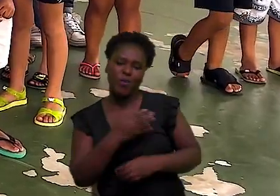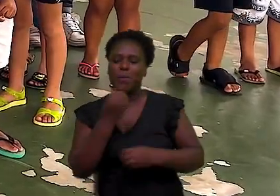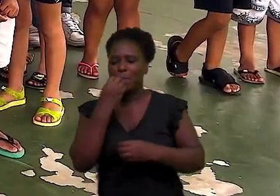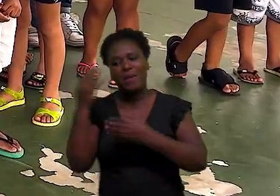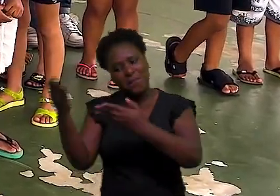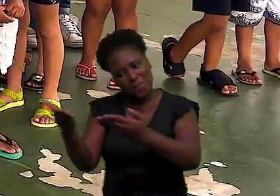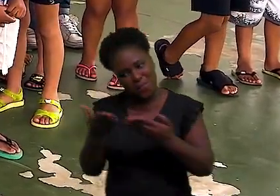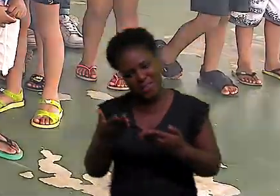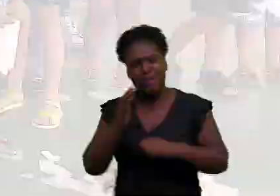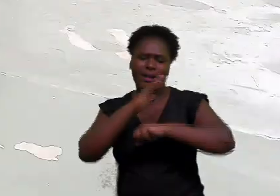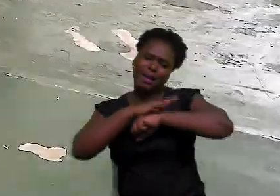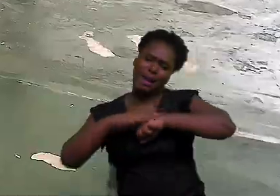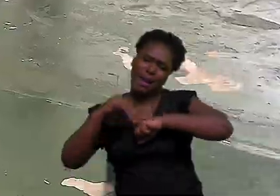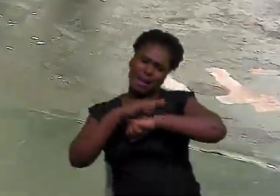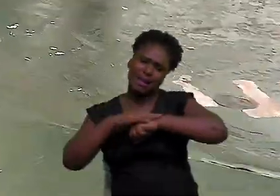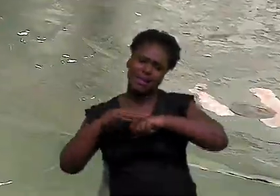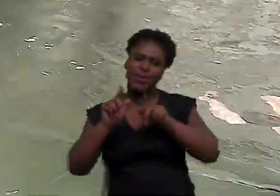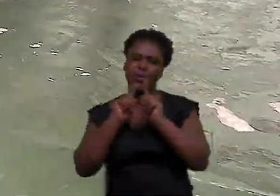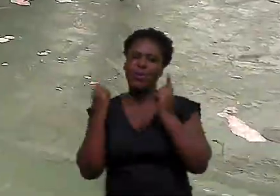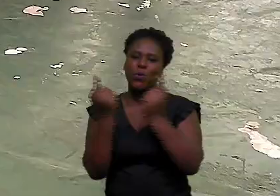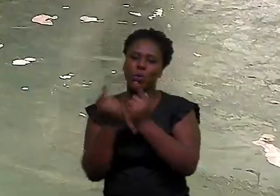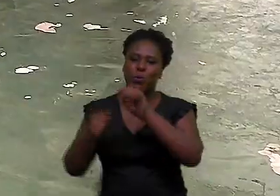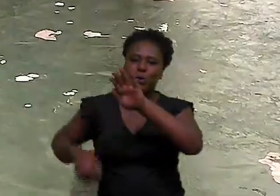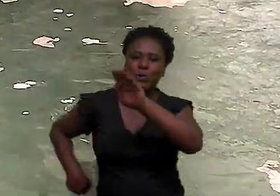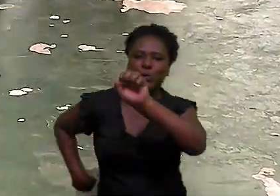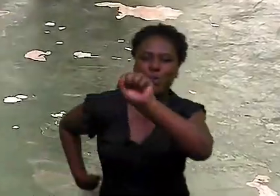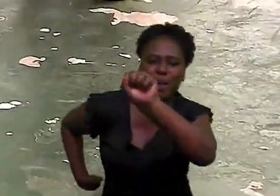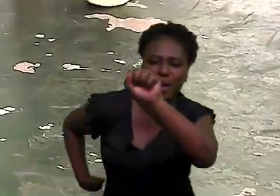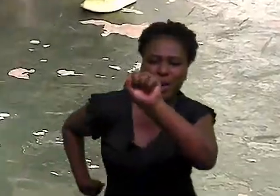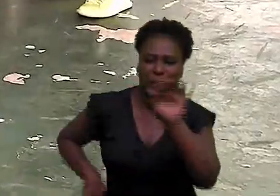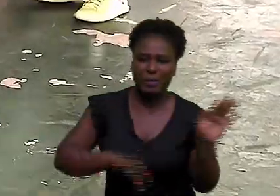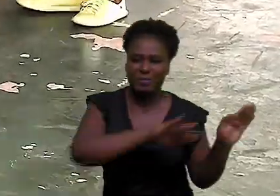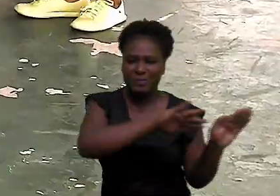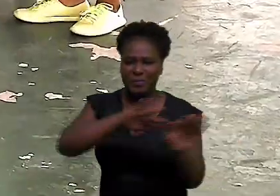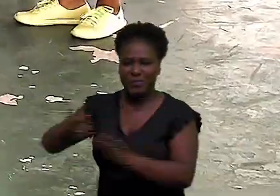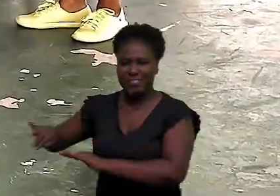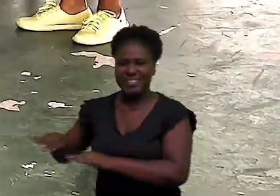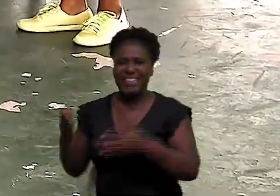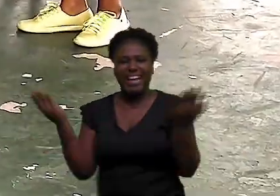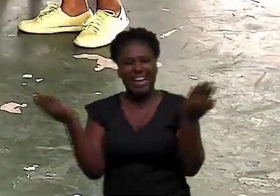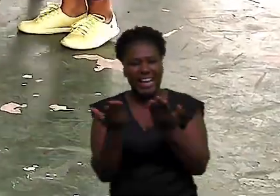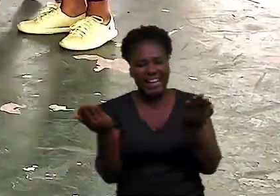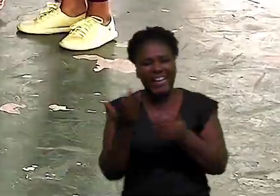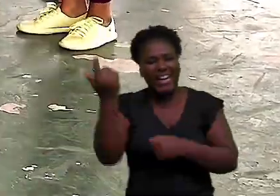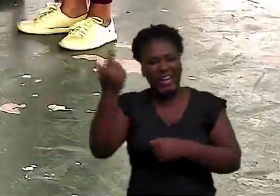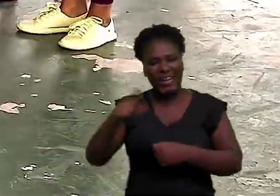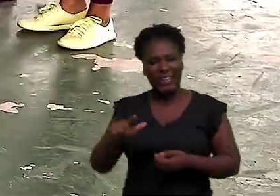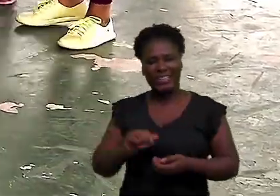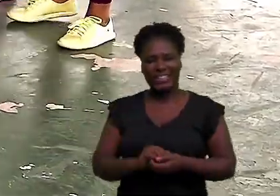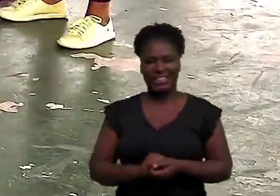dos Super-Heróis. Cadê meu abraço? Cadê?